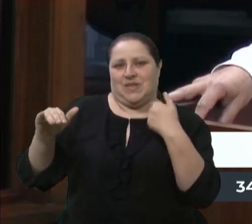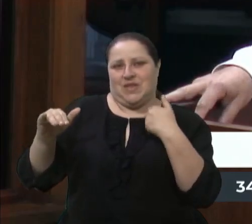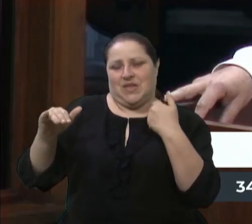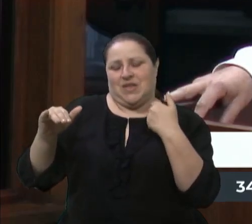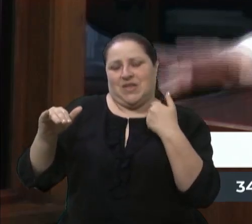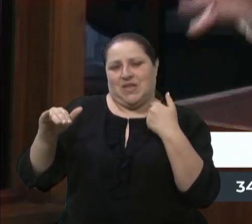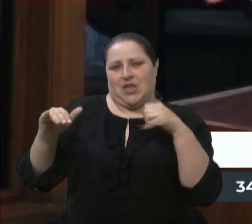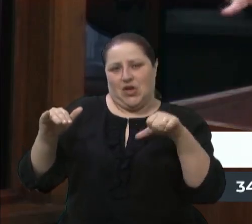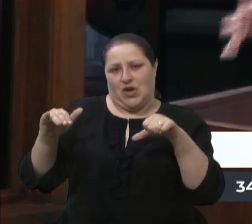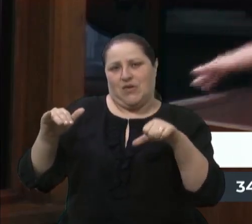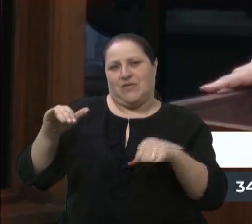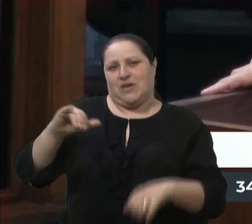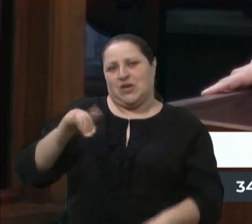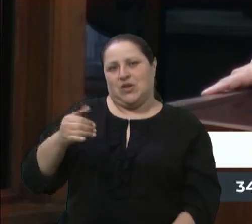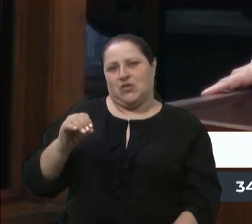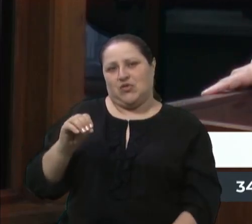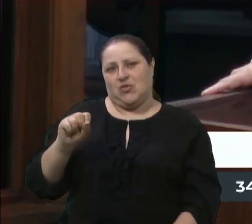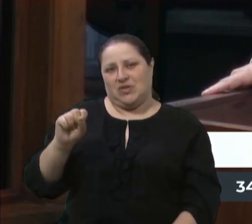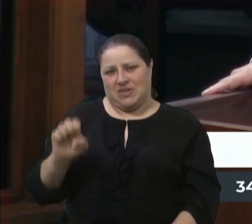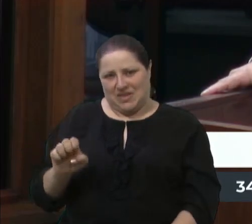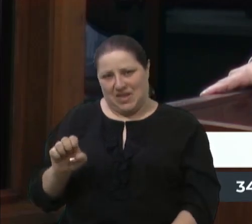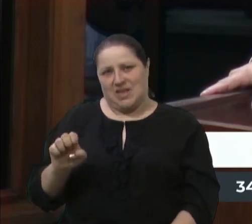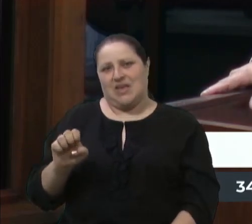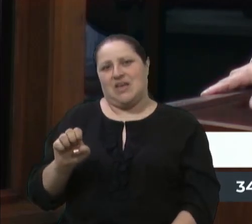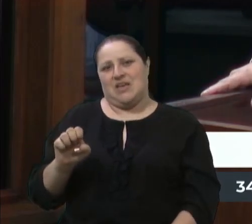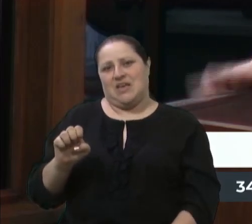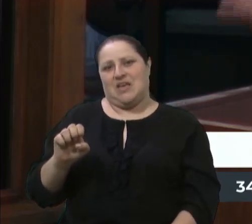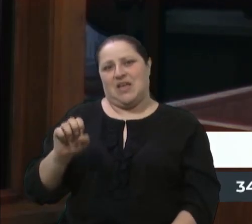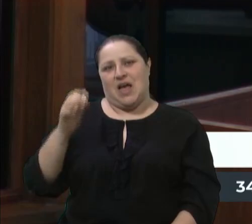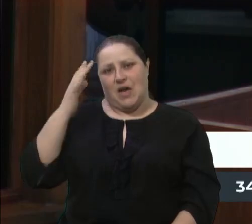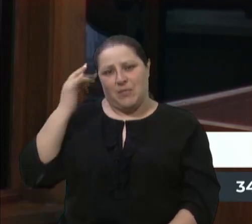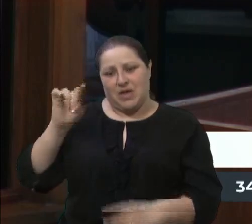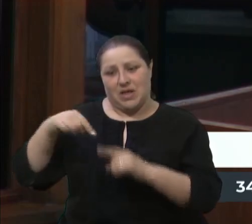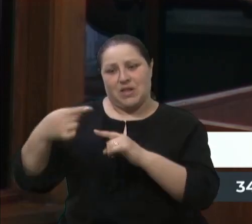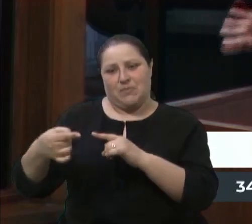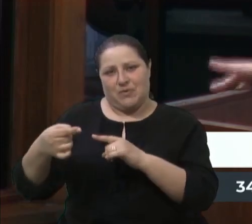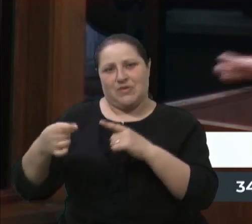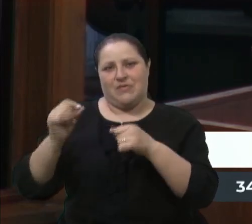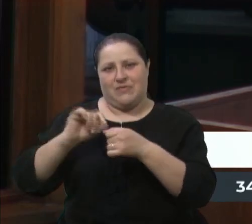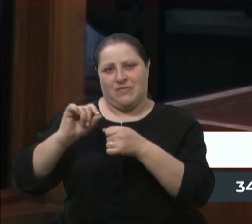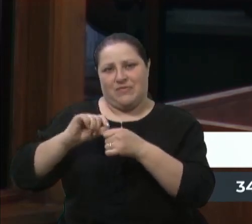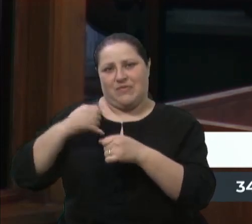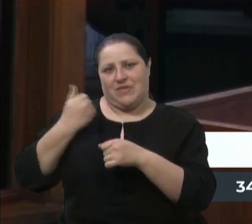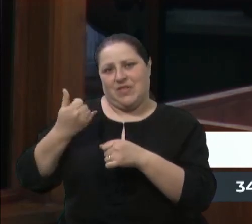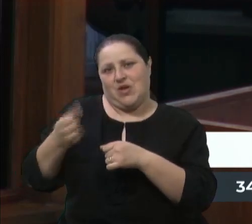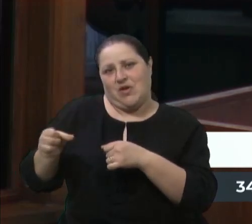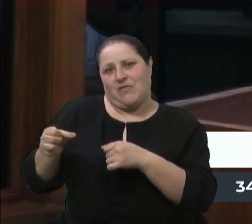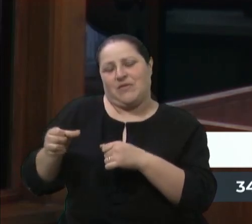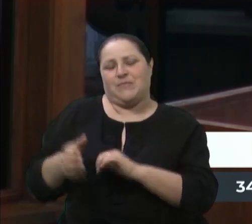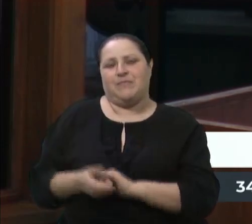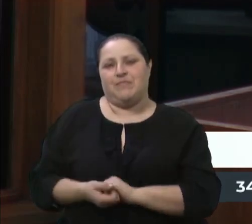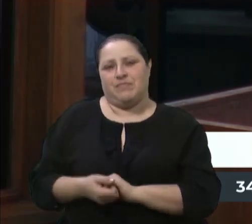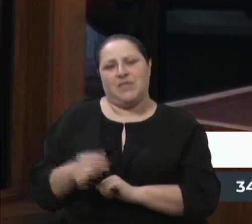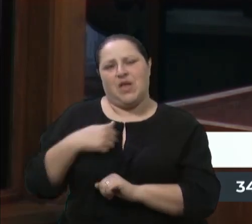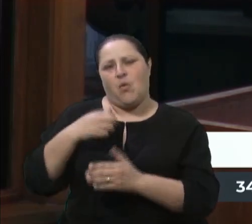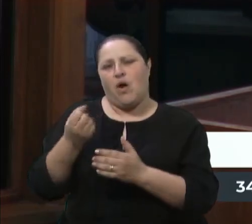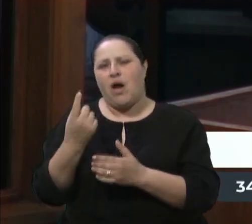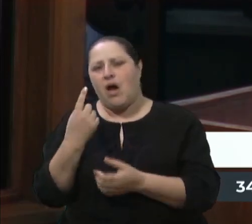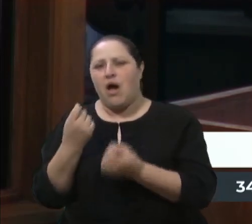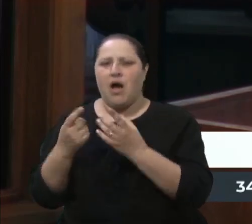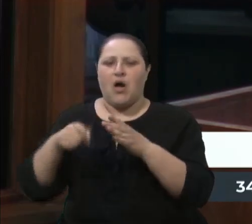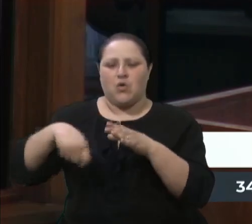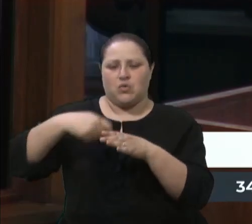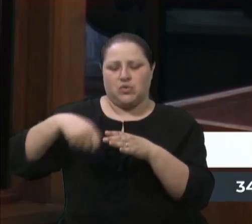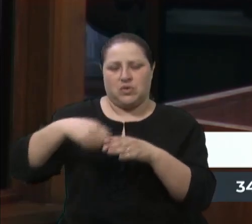que tem 9, vai fazer 9 depois de amanhã. Então, eventualmente cozinho, mas é para a gente pensar, 70 crianças,